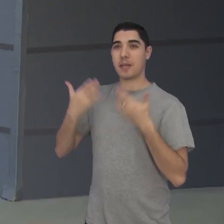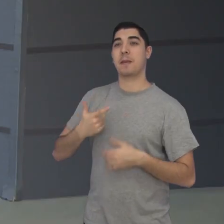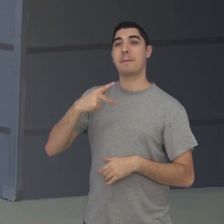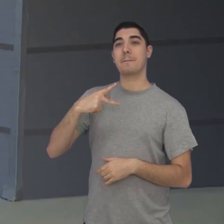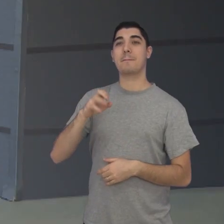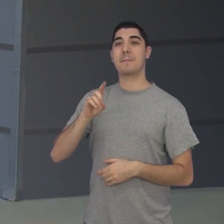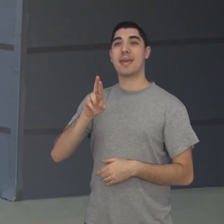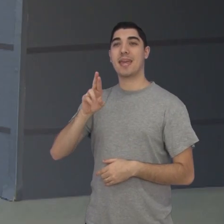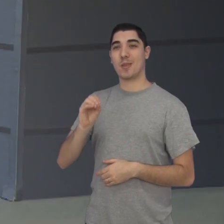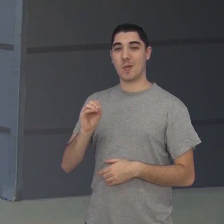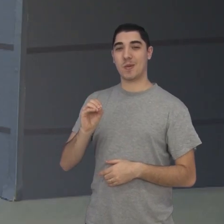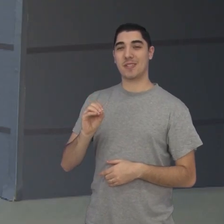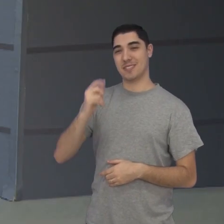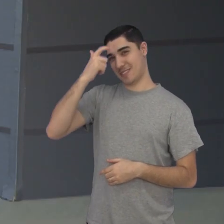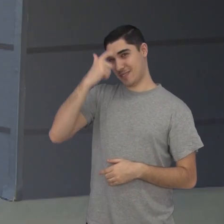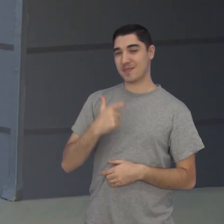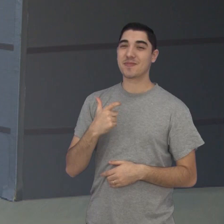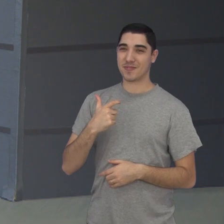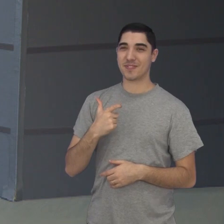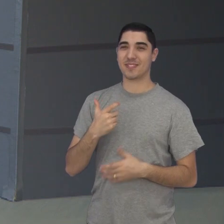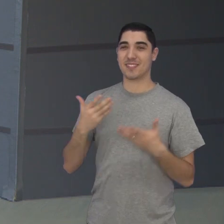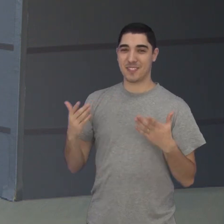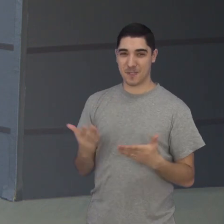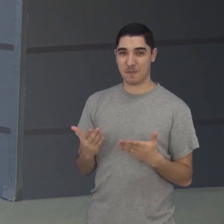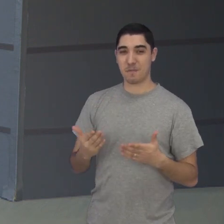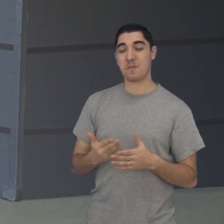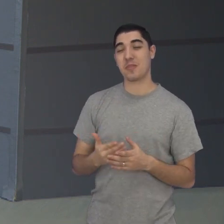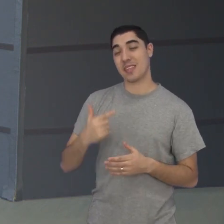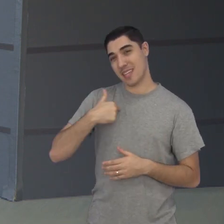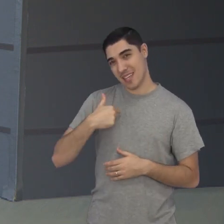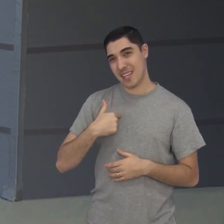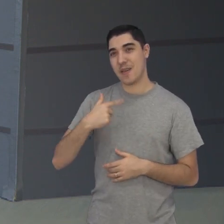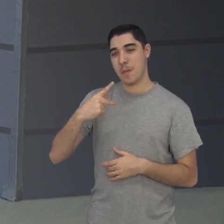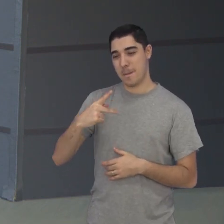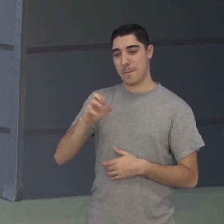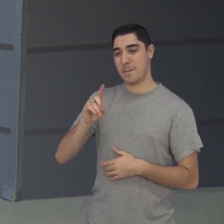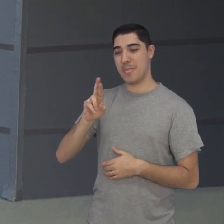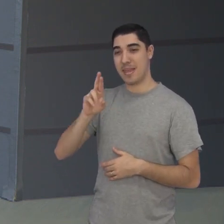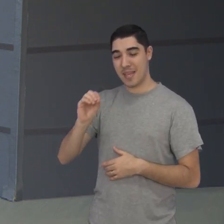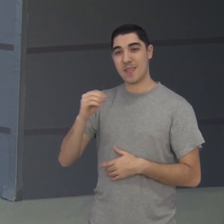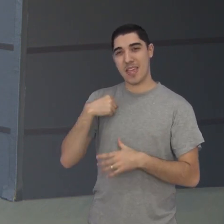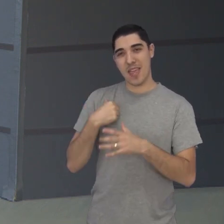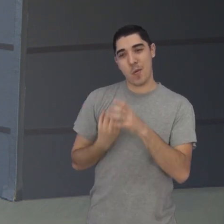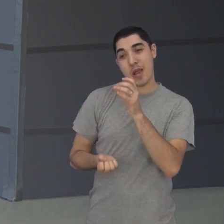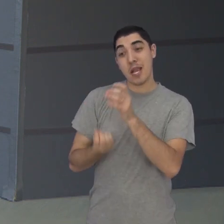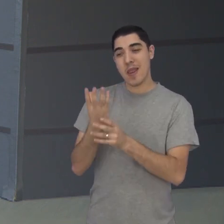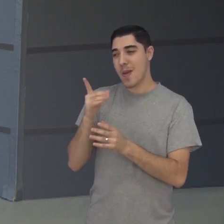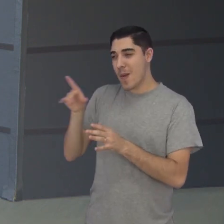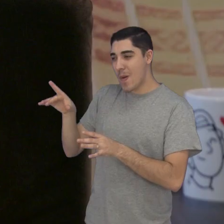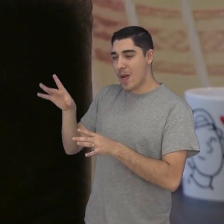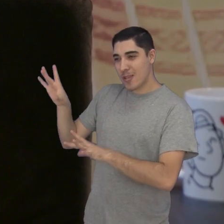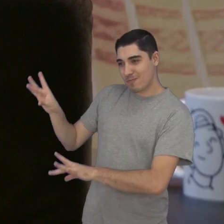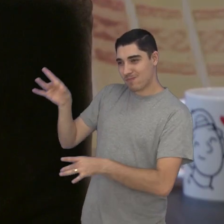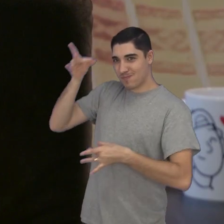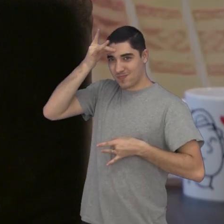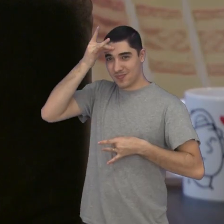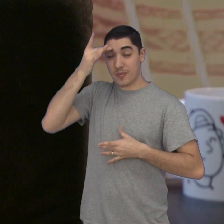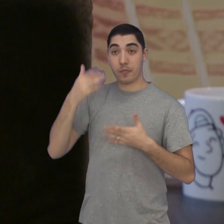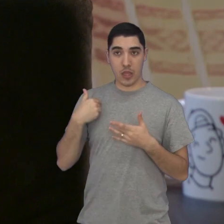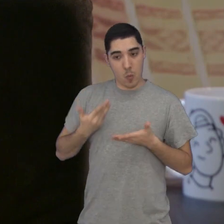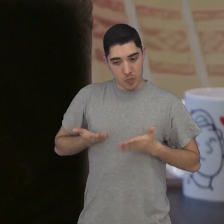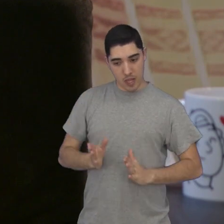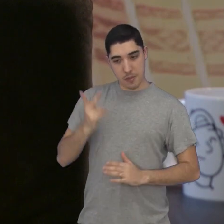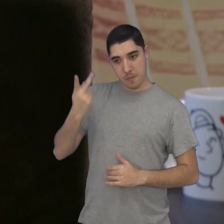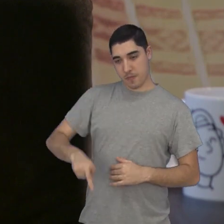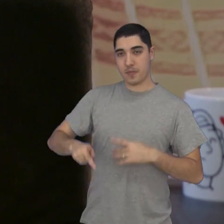Pedro. Que é o Pedro, que é quem criou o personagem que está por trás desse caipira. Eu sou